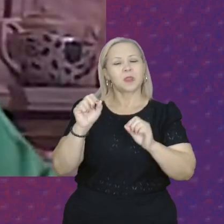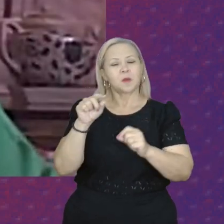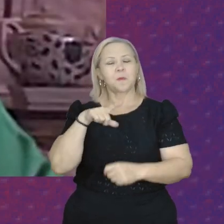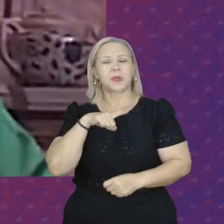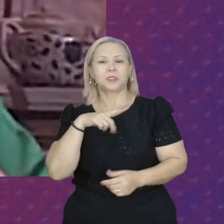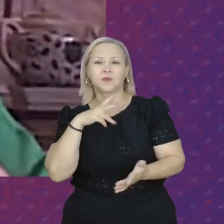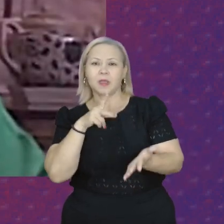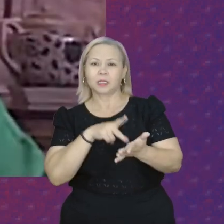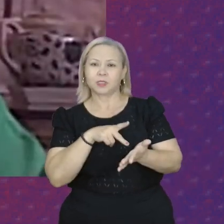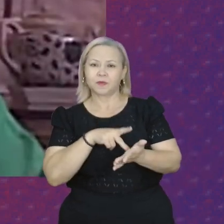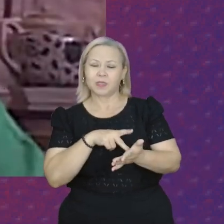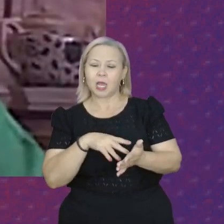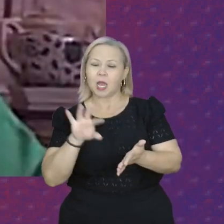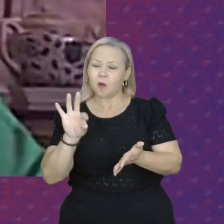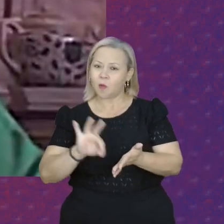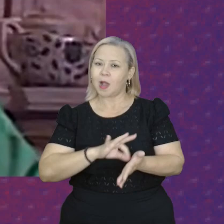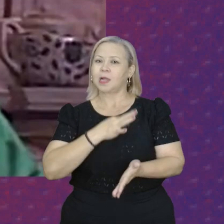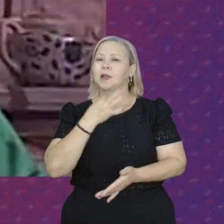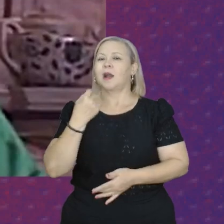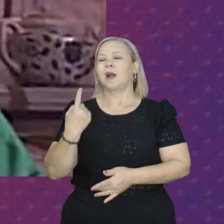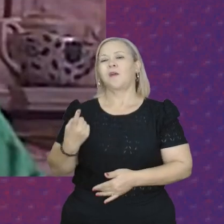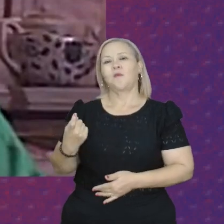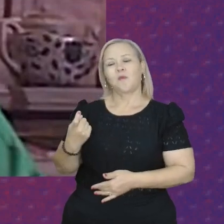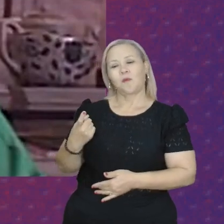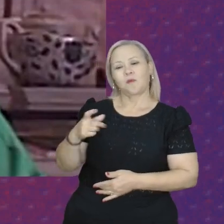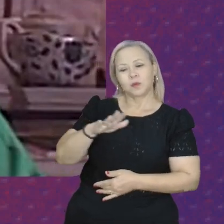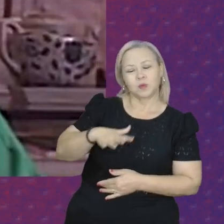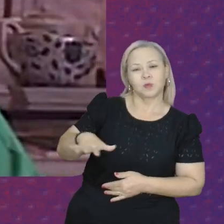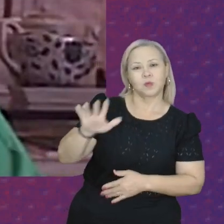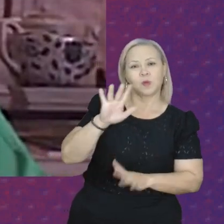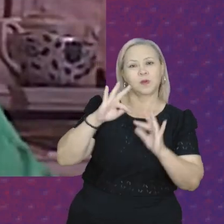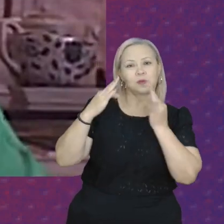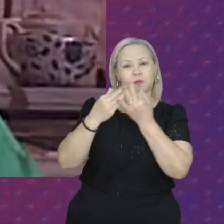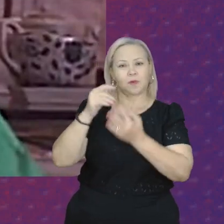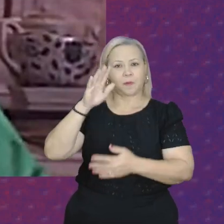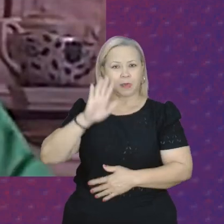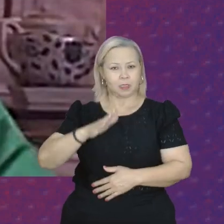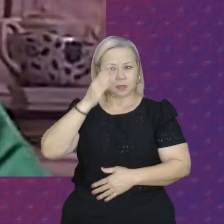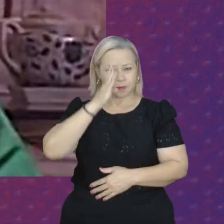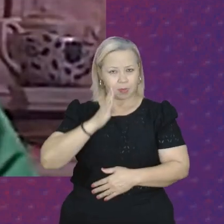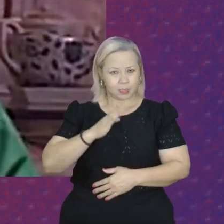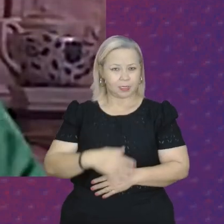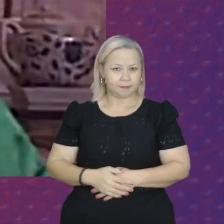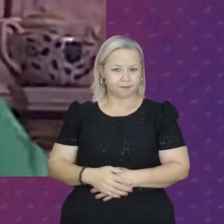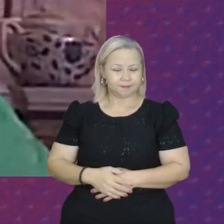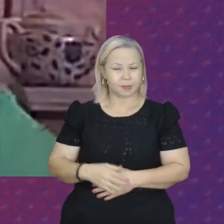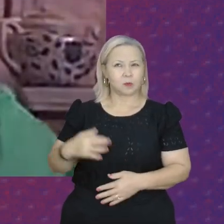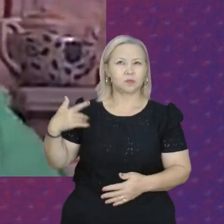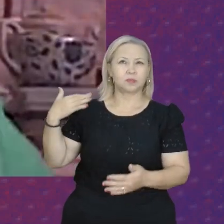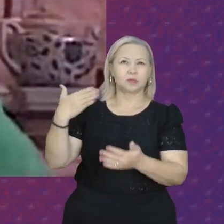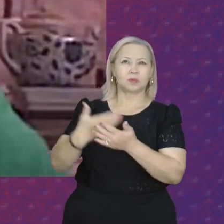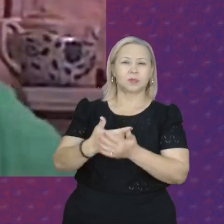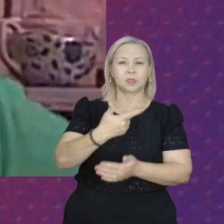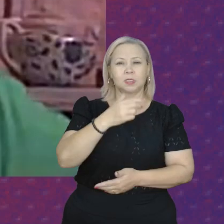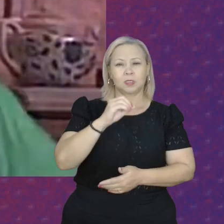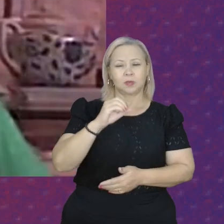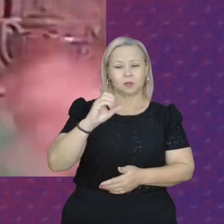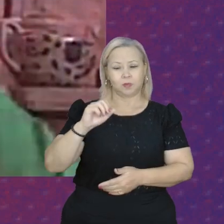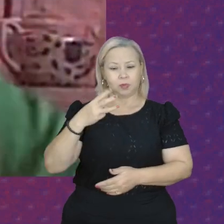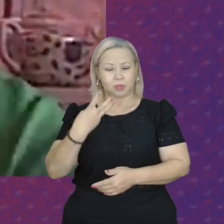tivesse um cadastro único de todas as famílias brasileiras. Tanto é que desde